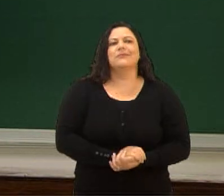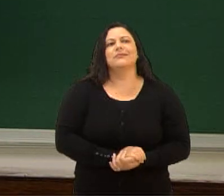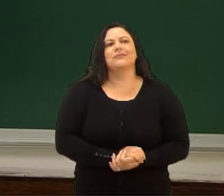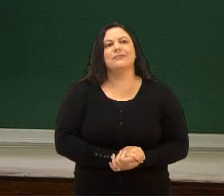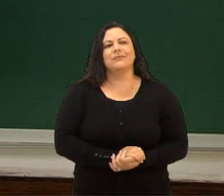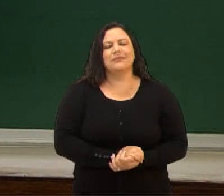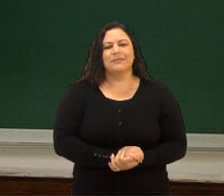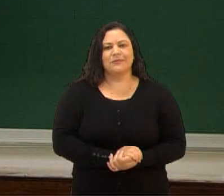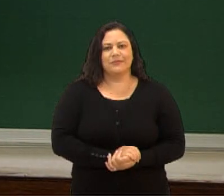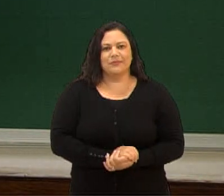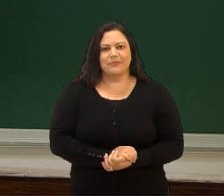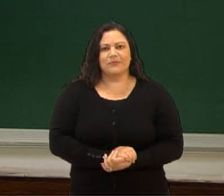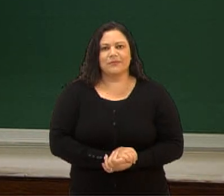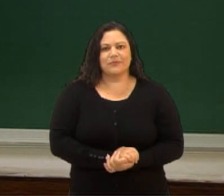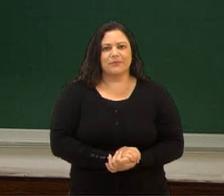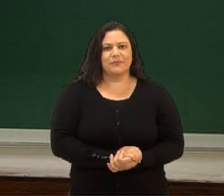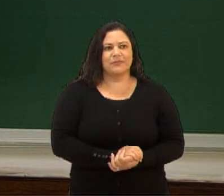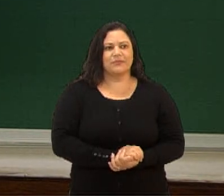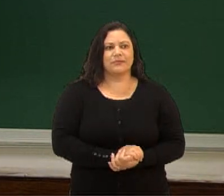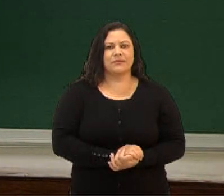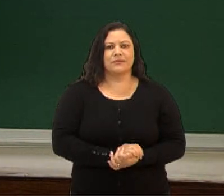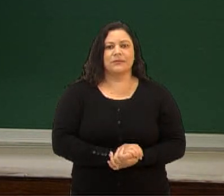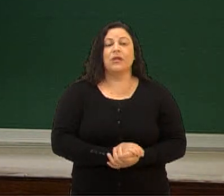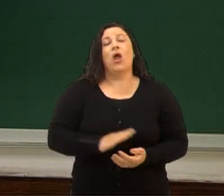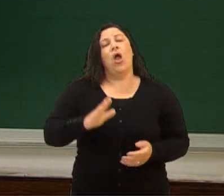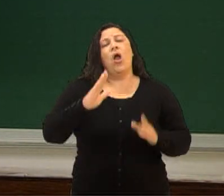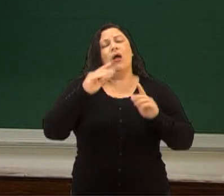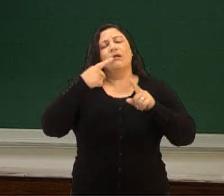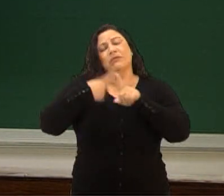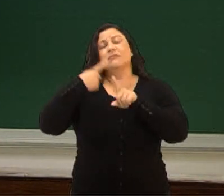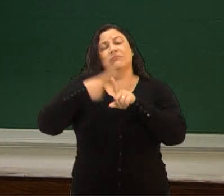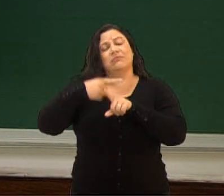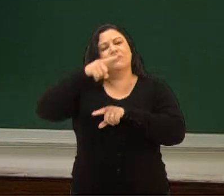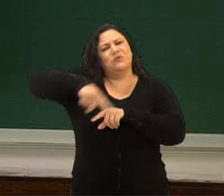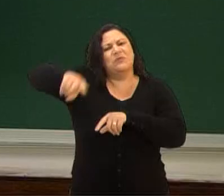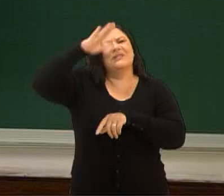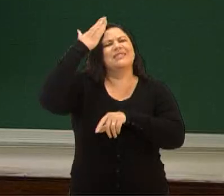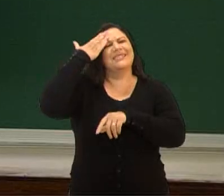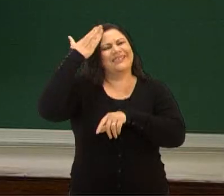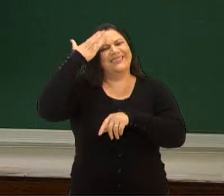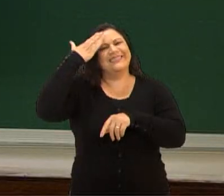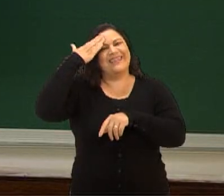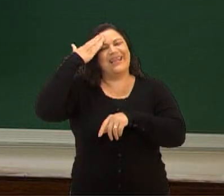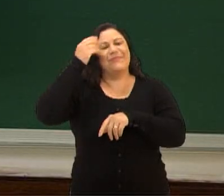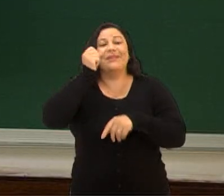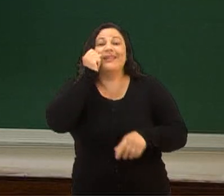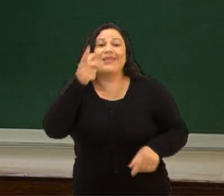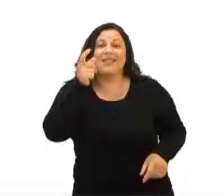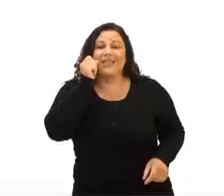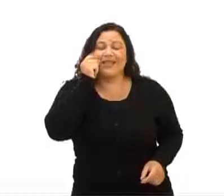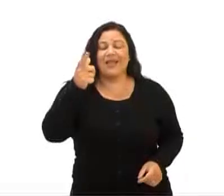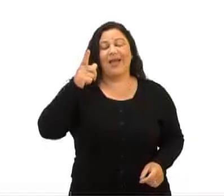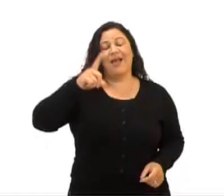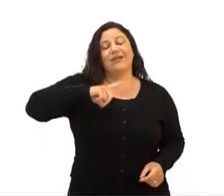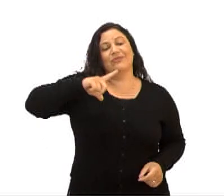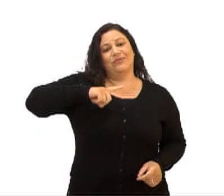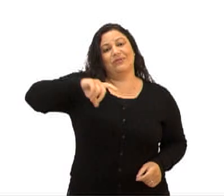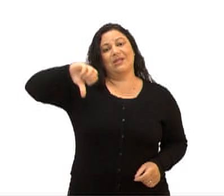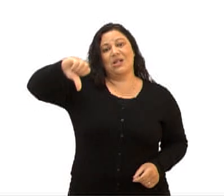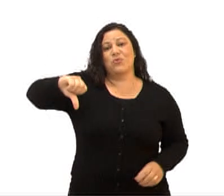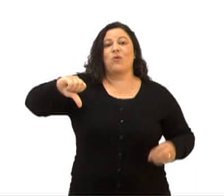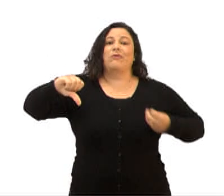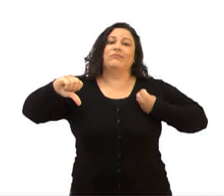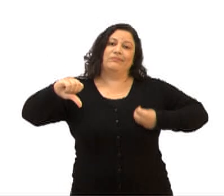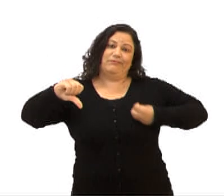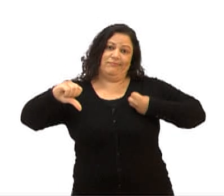a cat has 9 lives. Todo mundo sabe que gato tem 9 vidas. E aí eu pergunto para vocês, no texto,